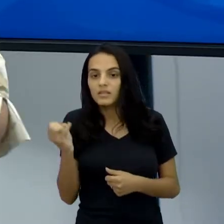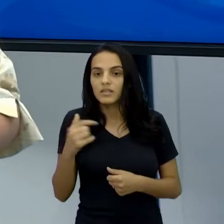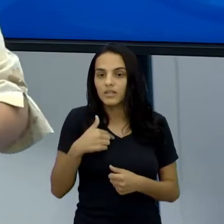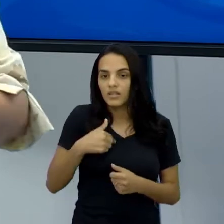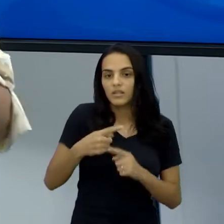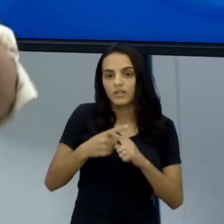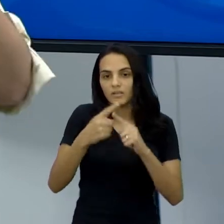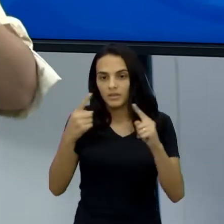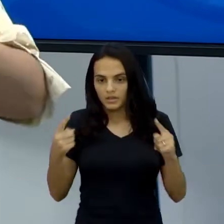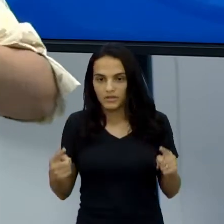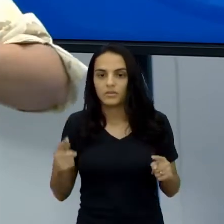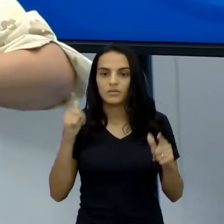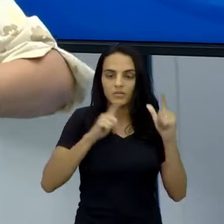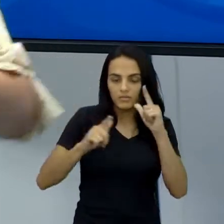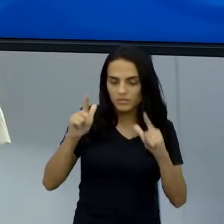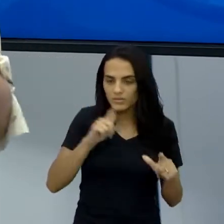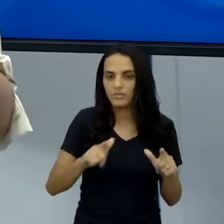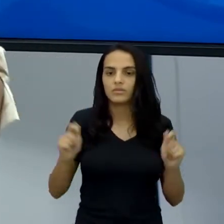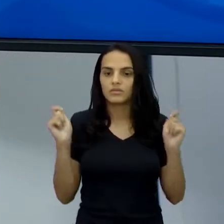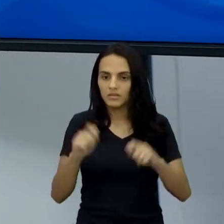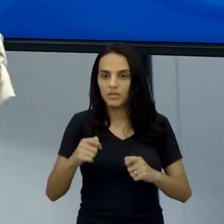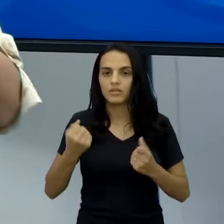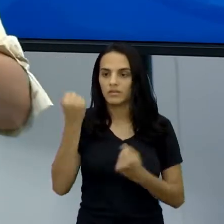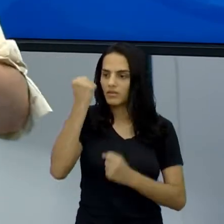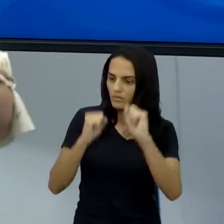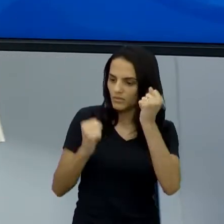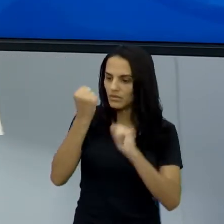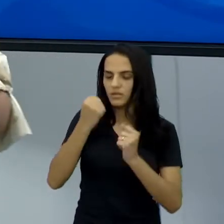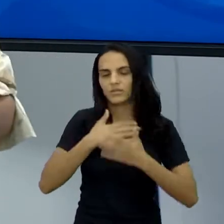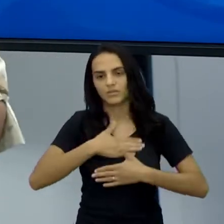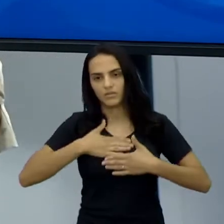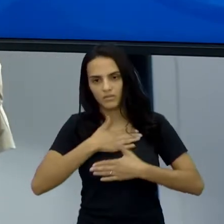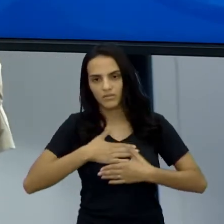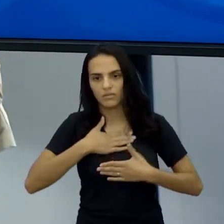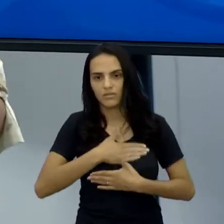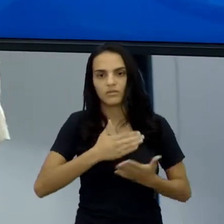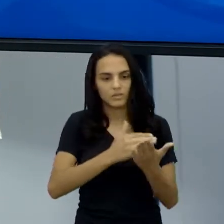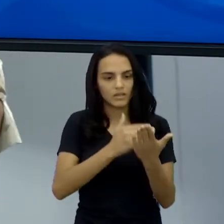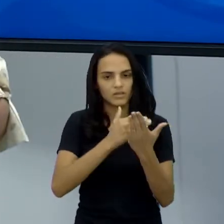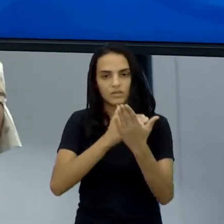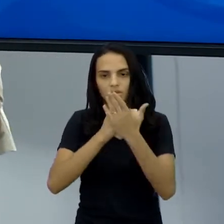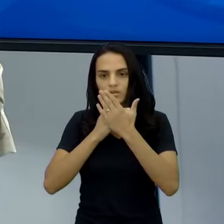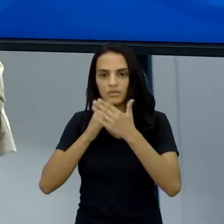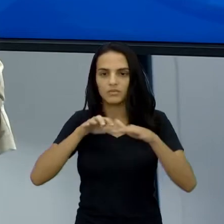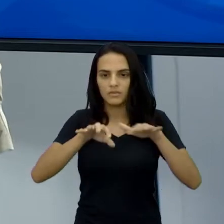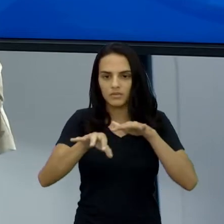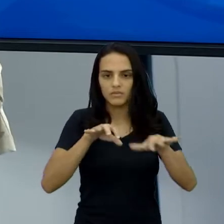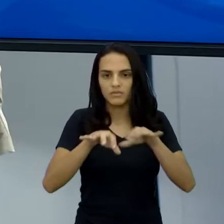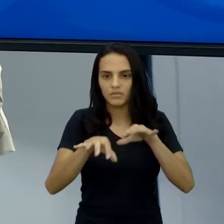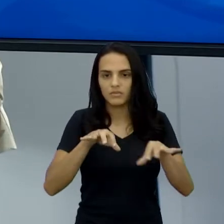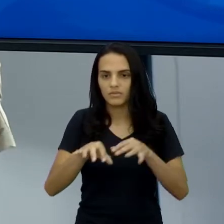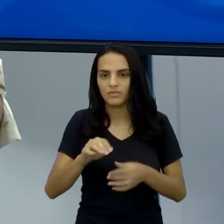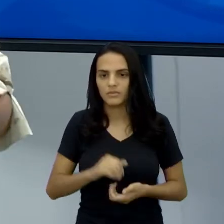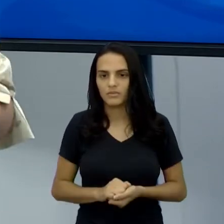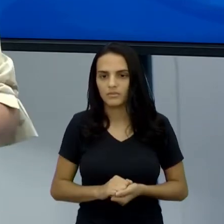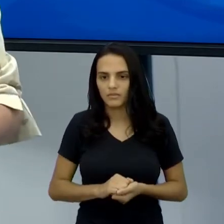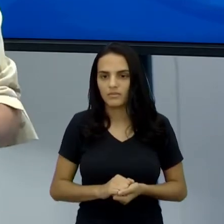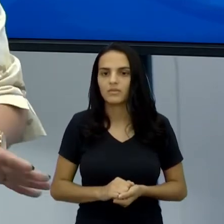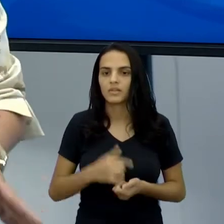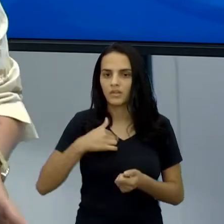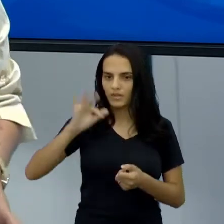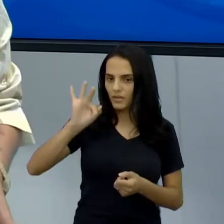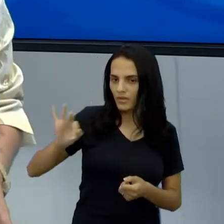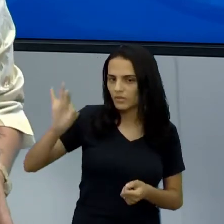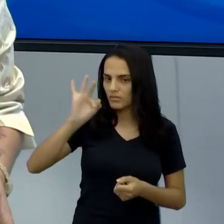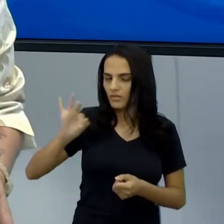eu levanto muita bandeira, gosto muito da educação física, é o que me rege, é o que me movimenta essa questão, e fiz a faculdade